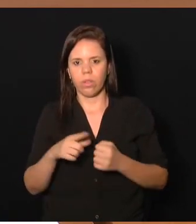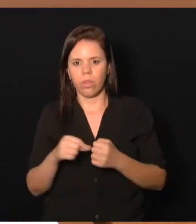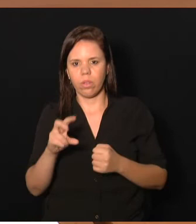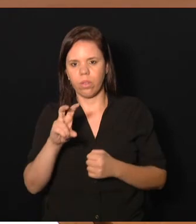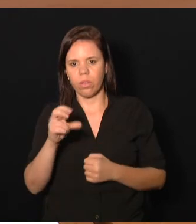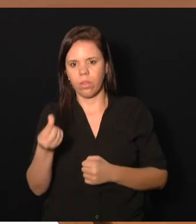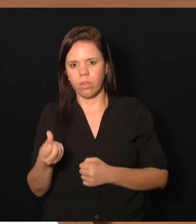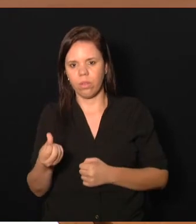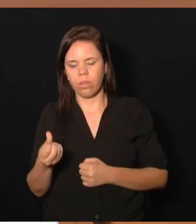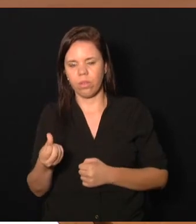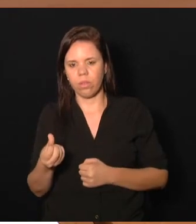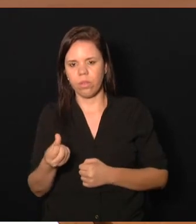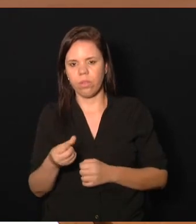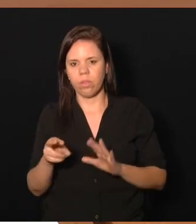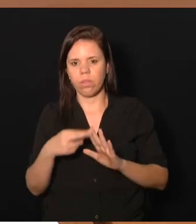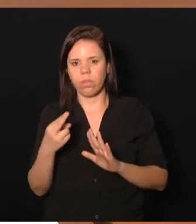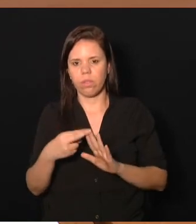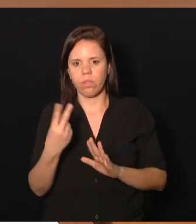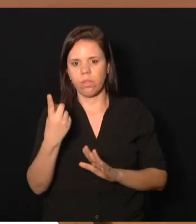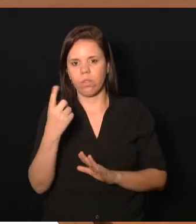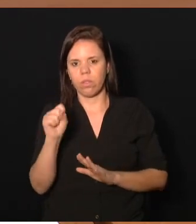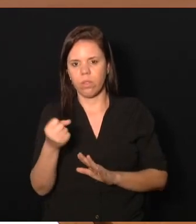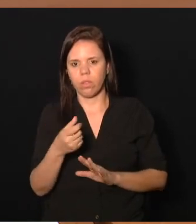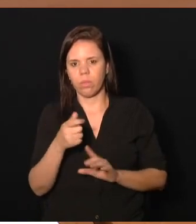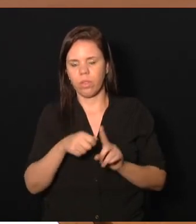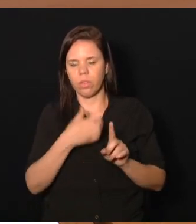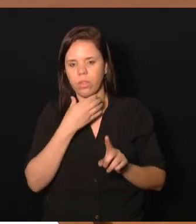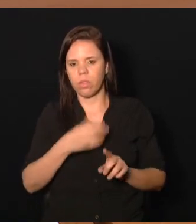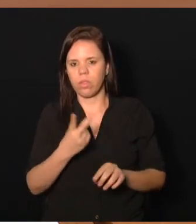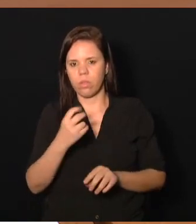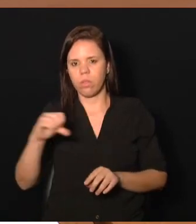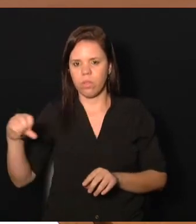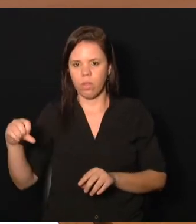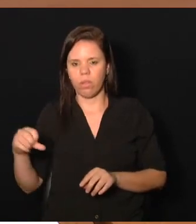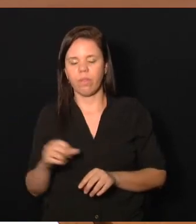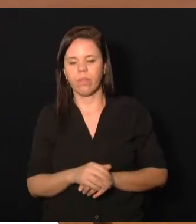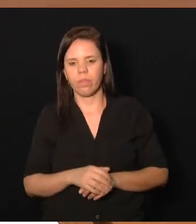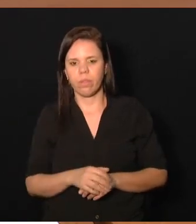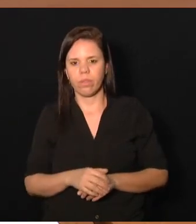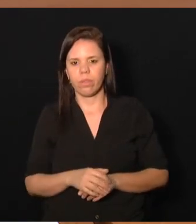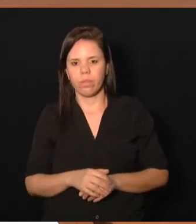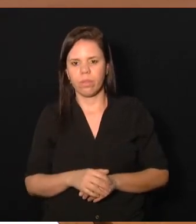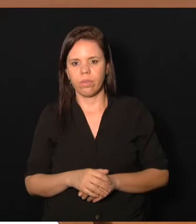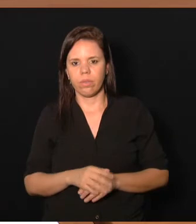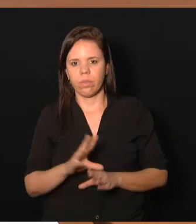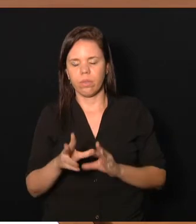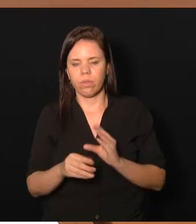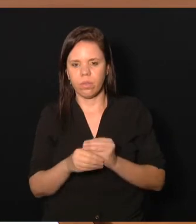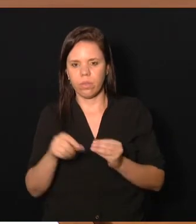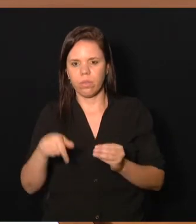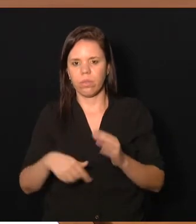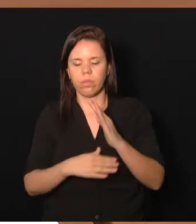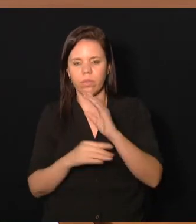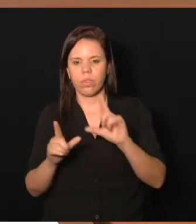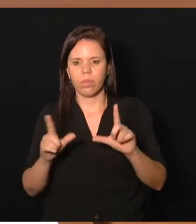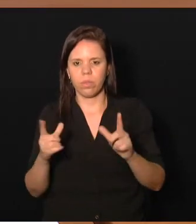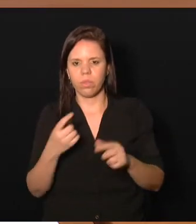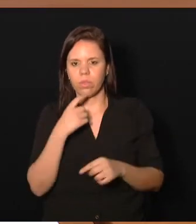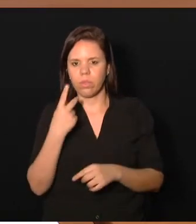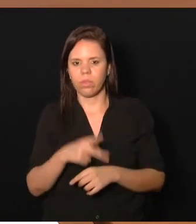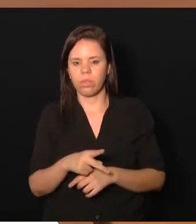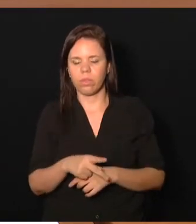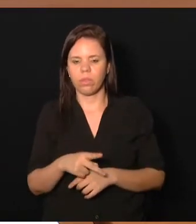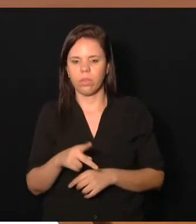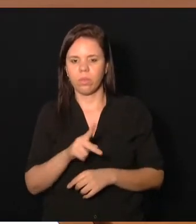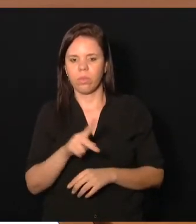da resolução 842, 18 de dezembro de 2009, que dispõe sobre o regimento interno da Câmara Municipal de Campinas. O presidente